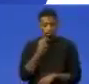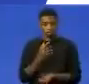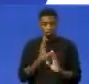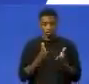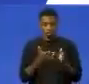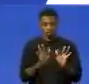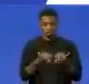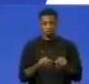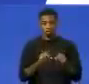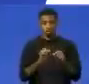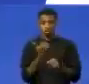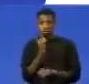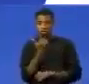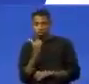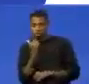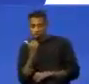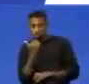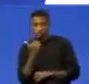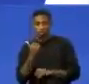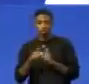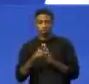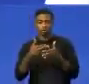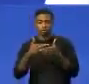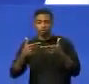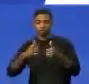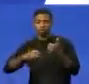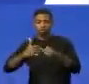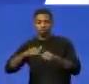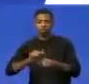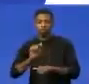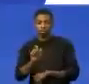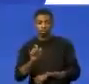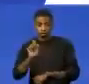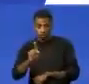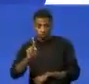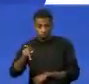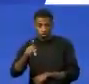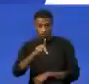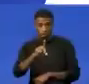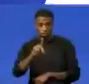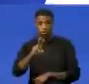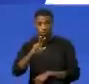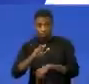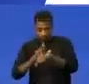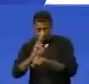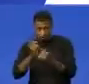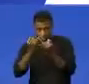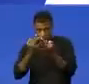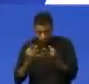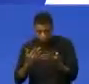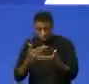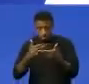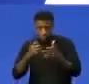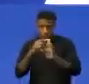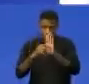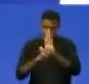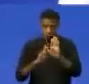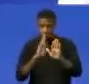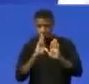das Ciências da Natureza com Química. E o professor Eurico fará a resolução comentada das questões. Por favor,